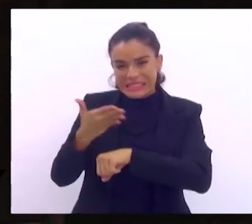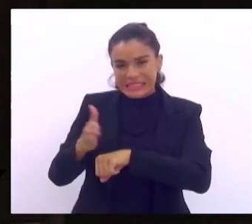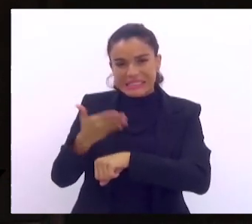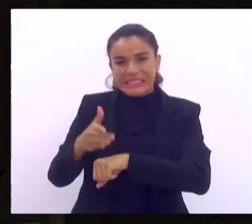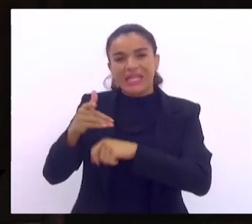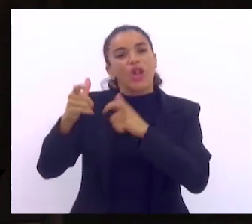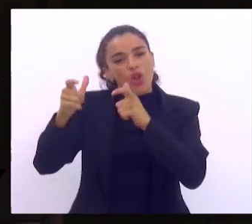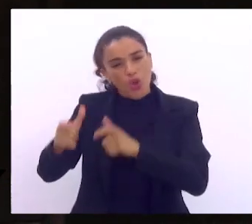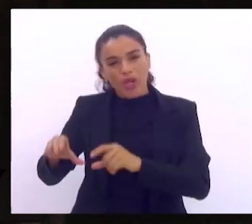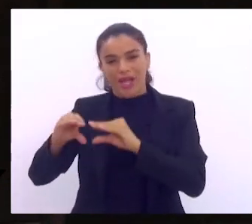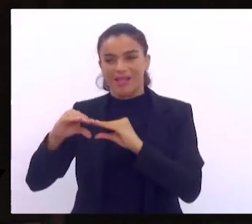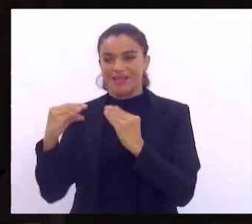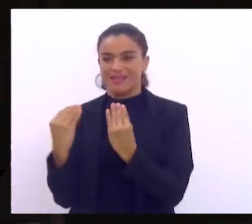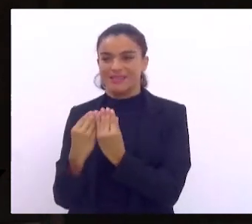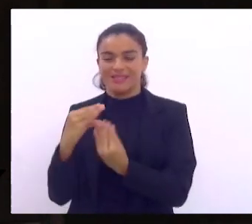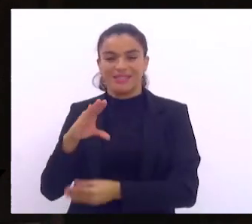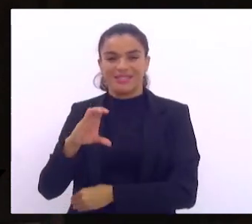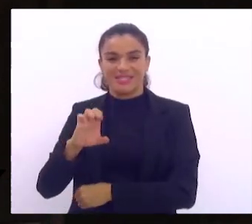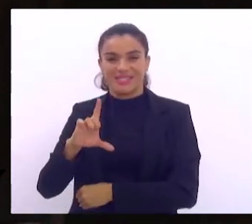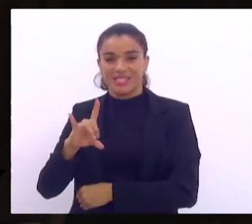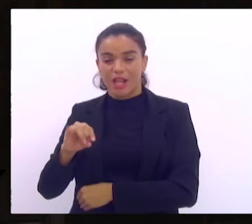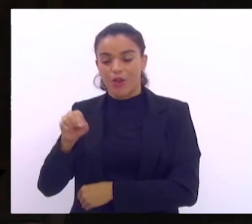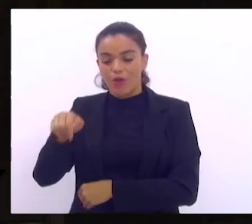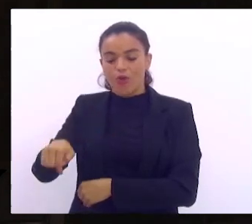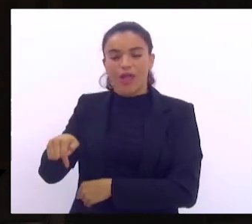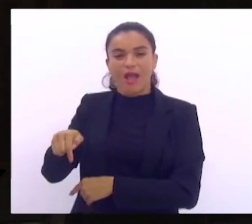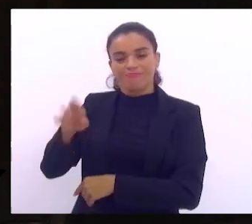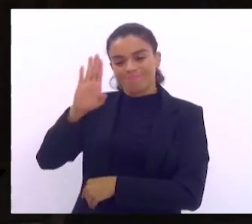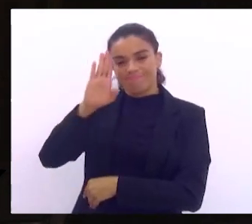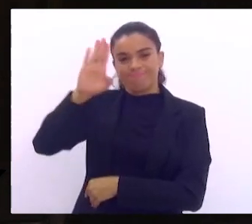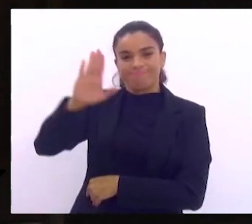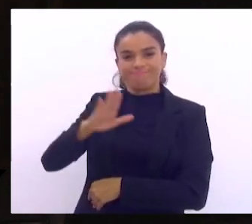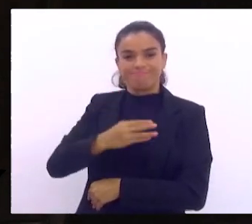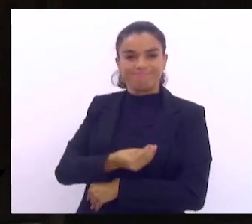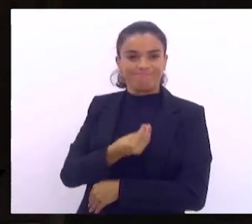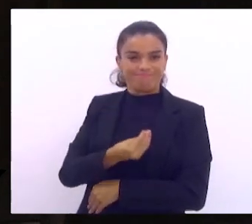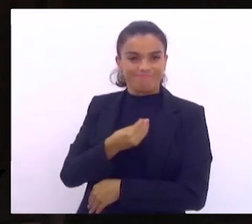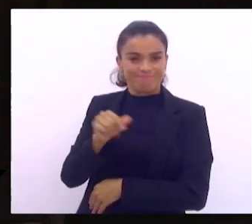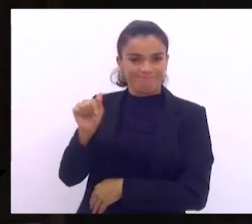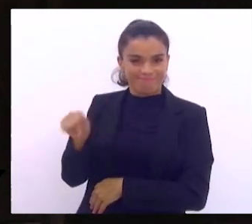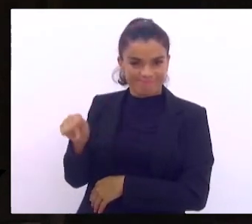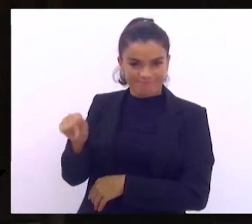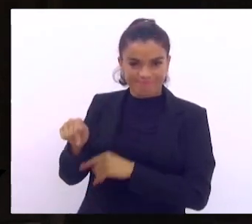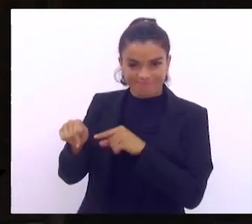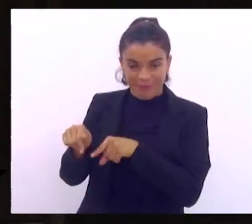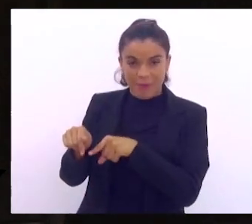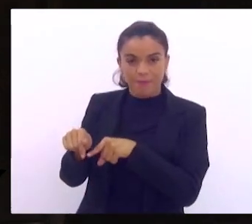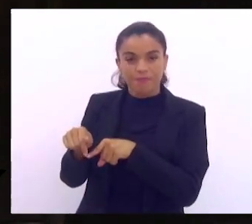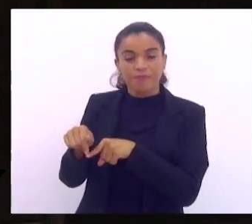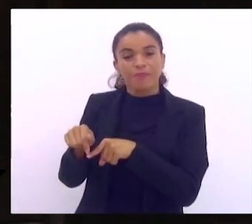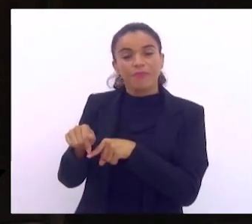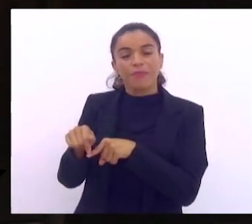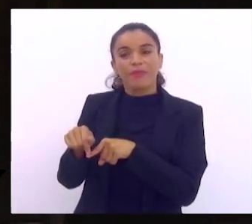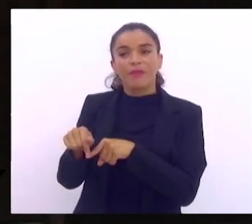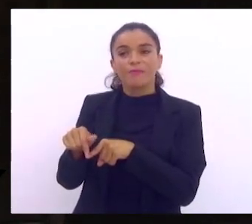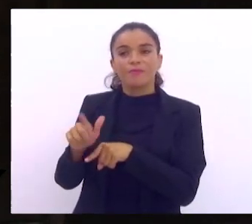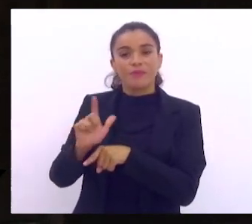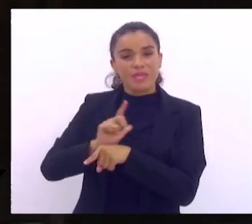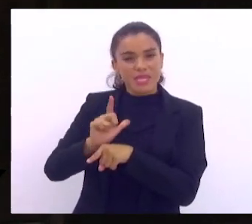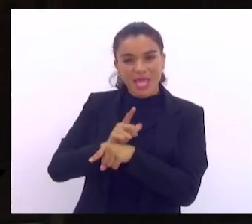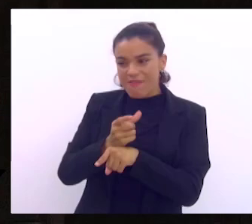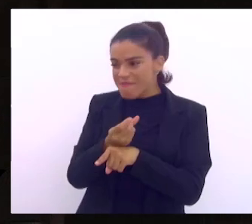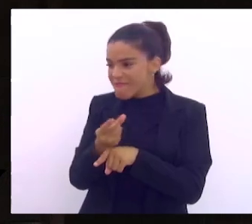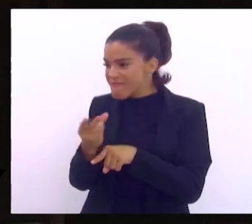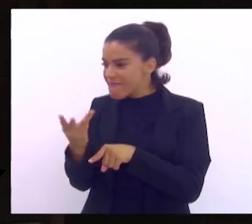Barros. E ali foi o meu palco. E porque quando você tem grandes